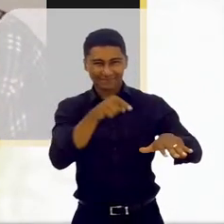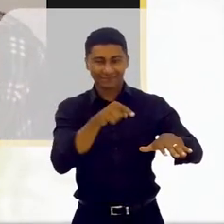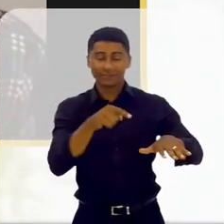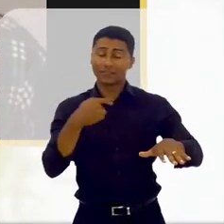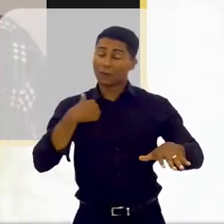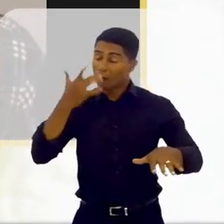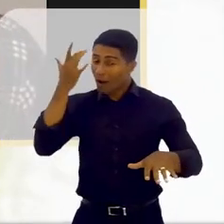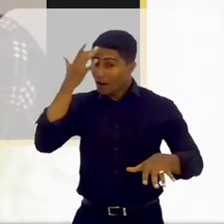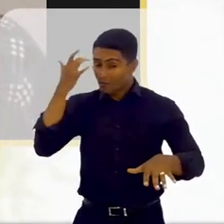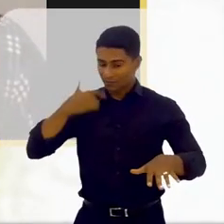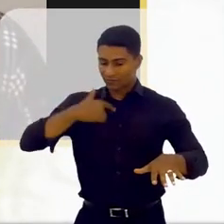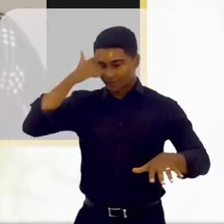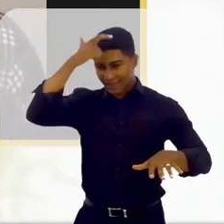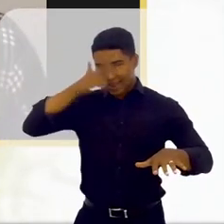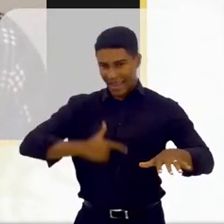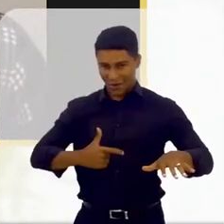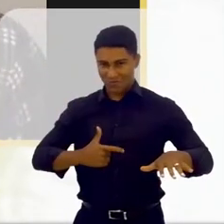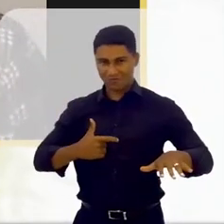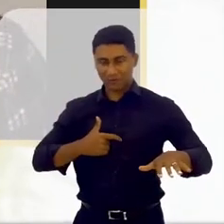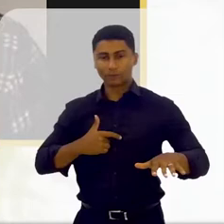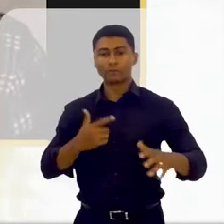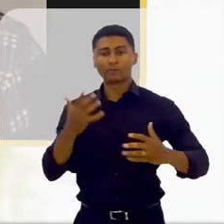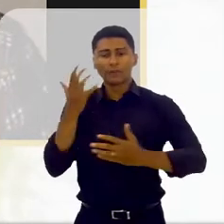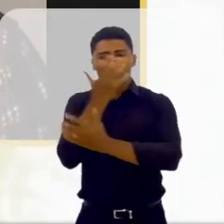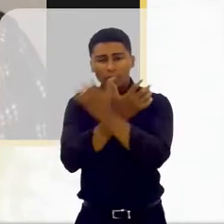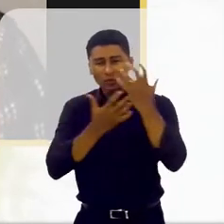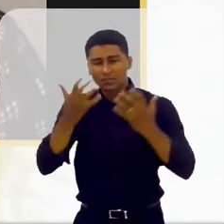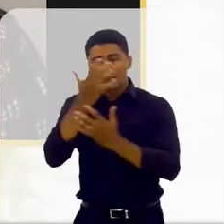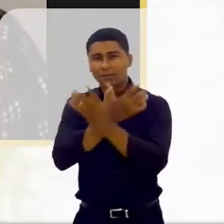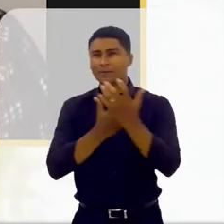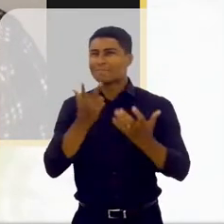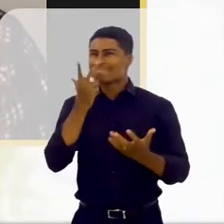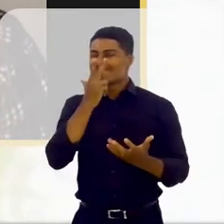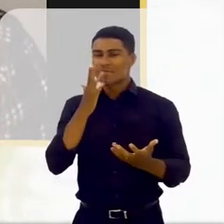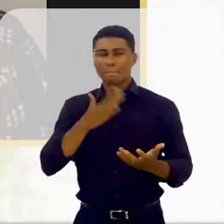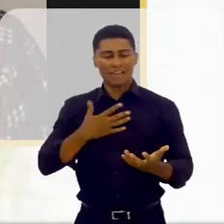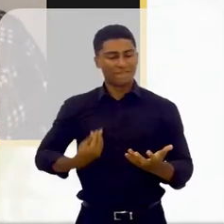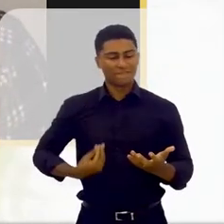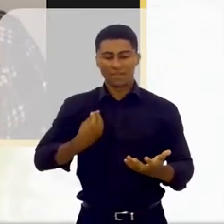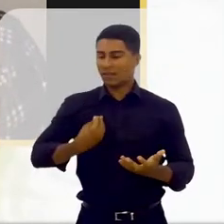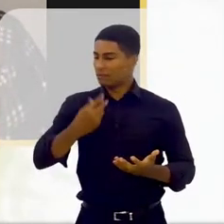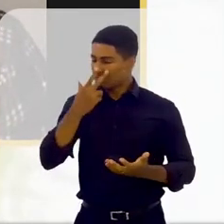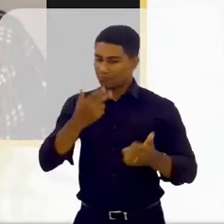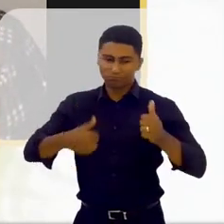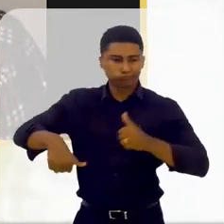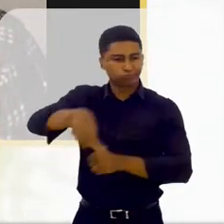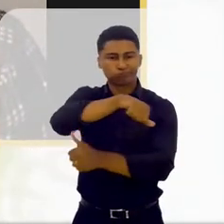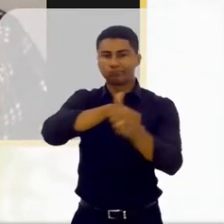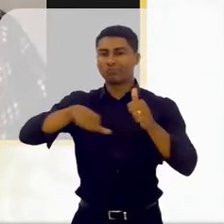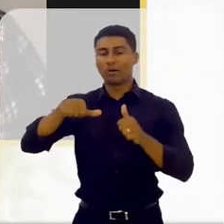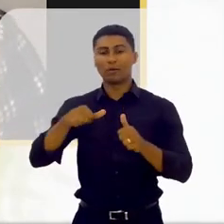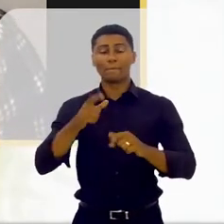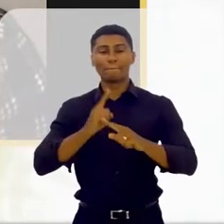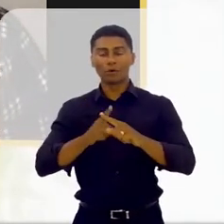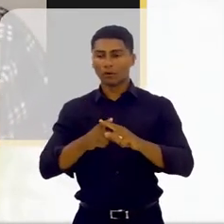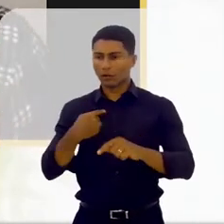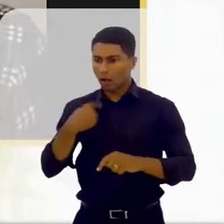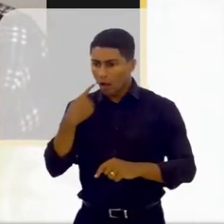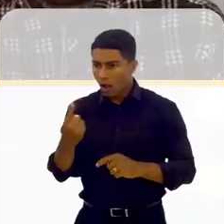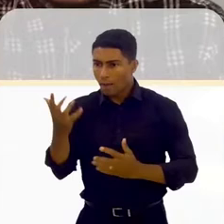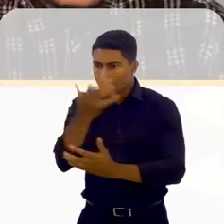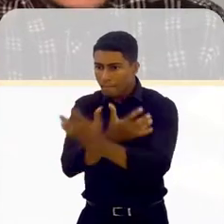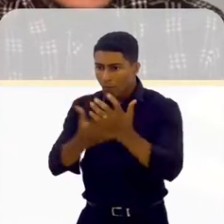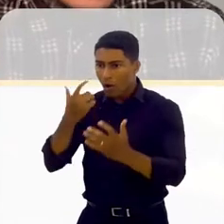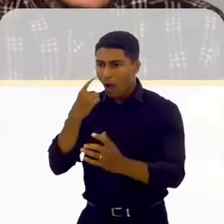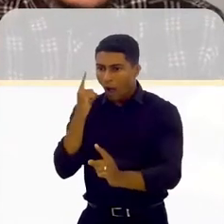a música, para mim, né, particularmente, ela foi um divisor de águas, porque é onde eu me encontrei, né?